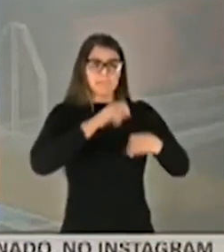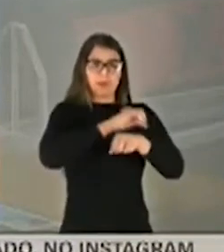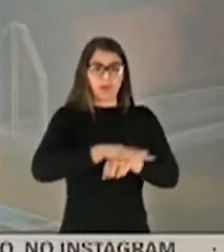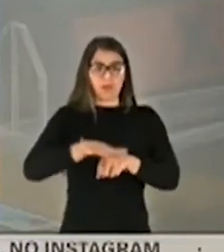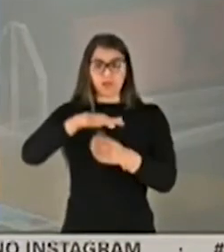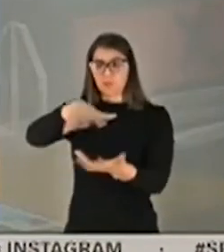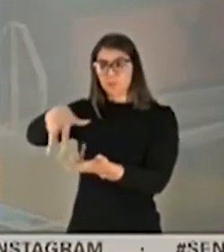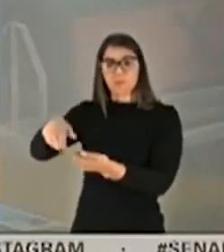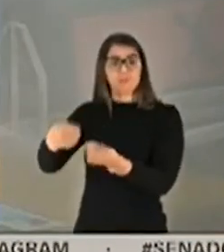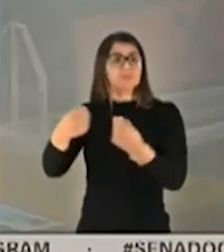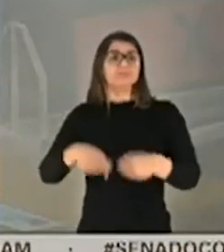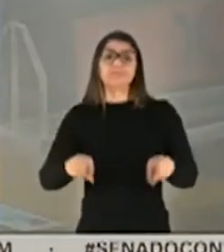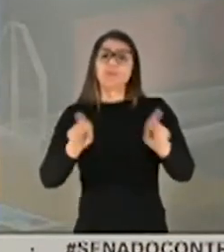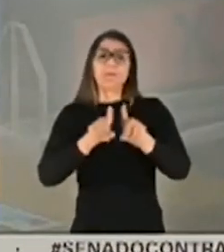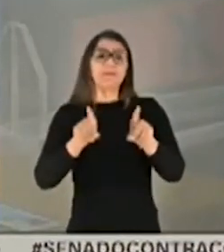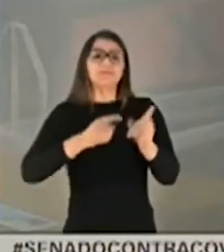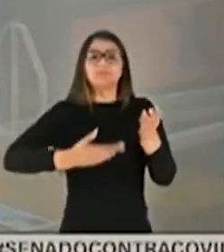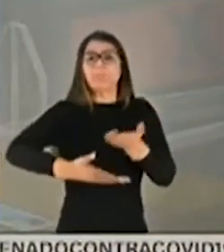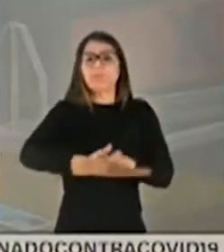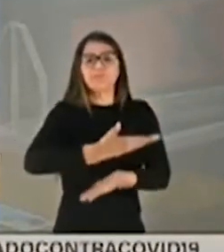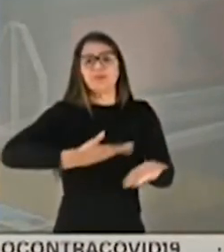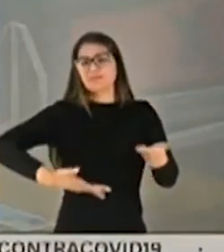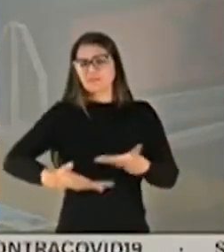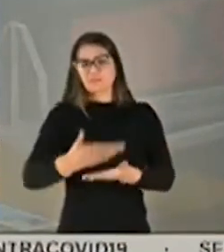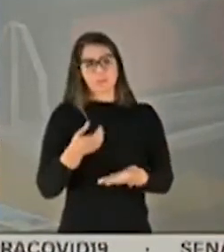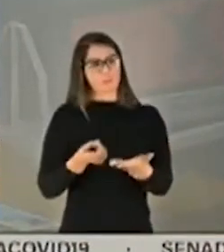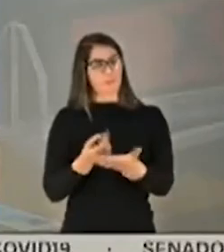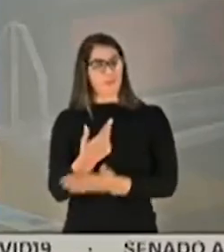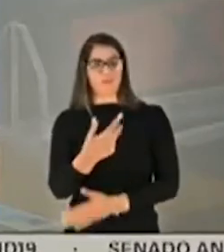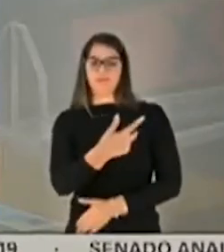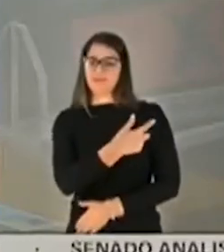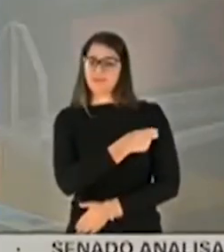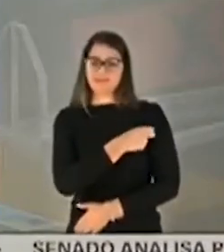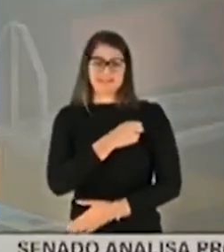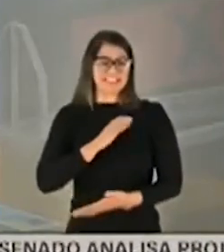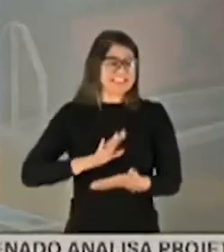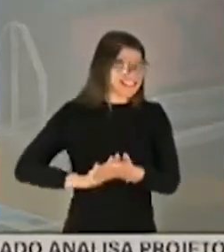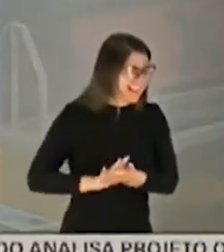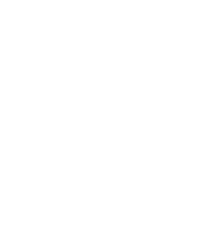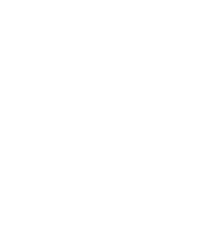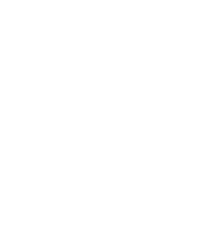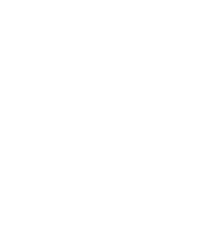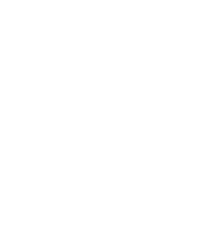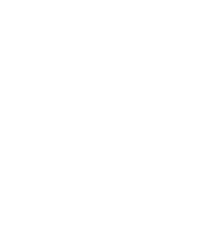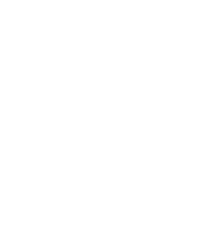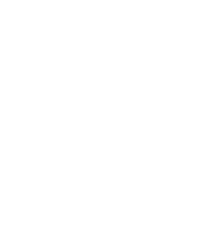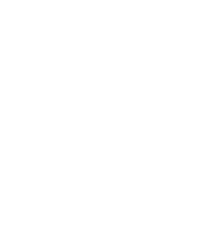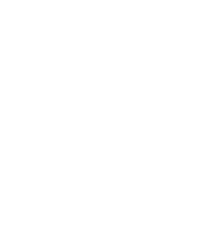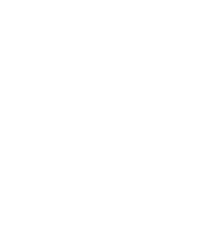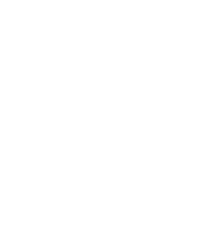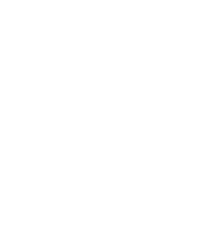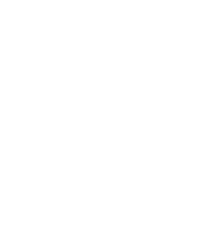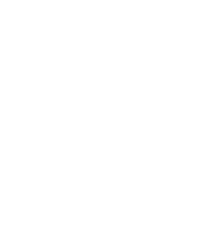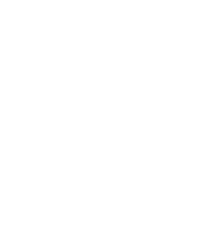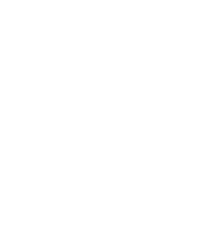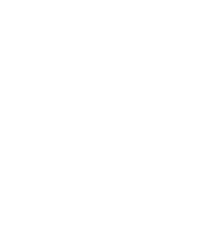não precisaria de intermediação para adquirir vacina de nenhum laboratório do mundo. Eu não aceitei a